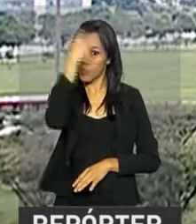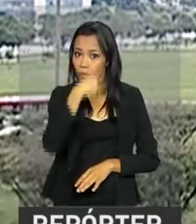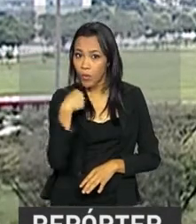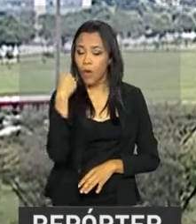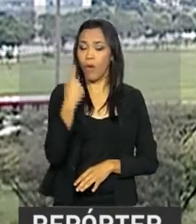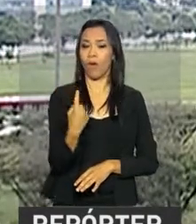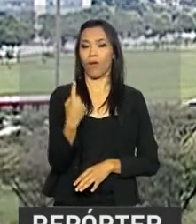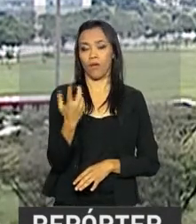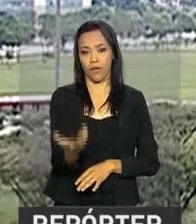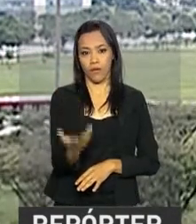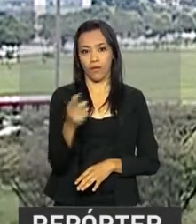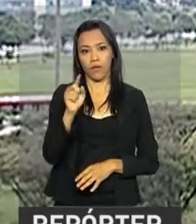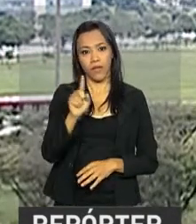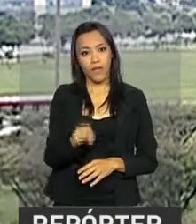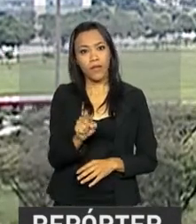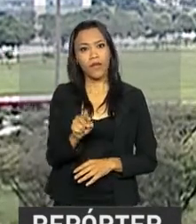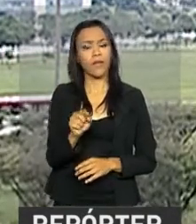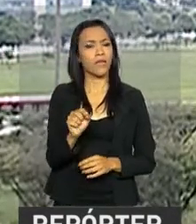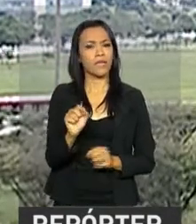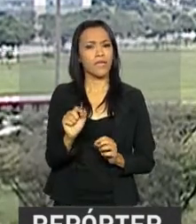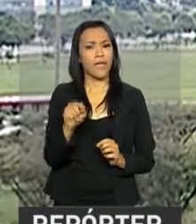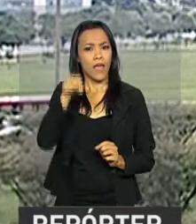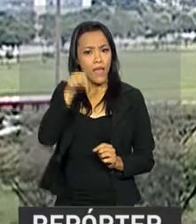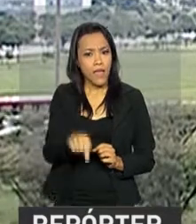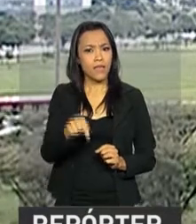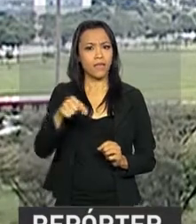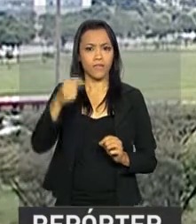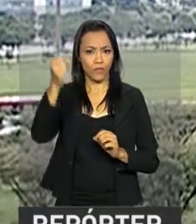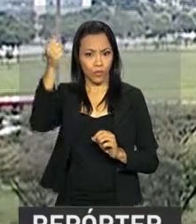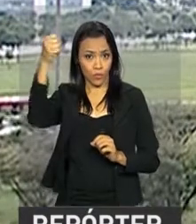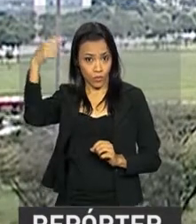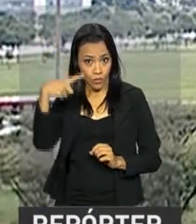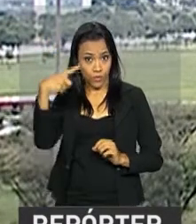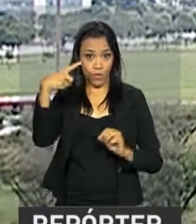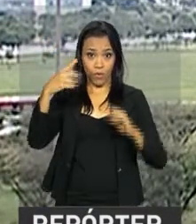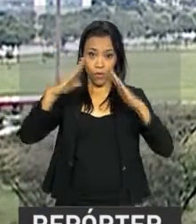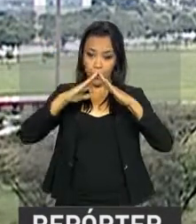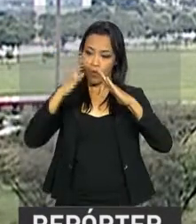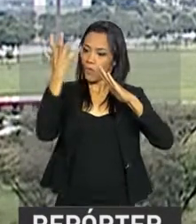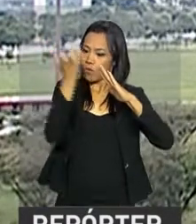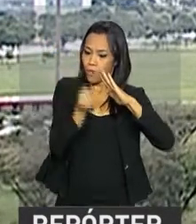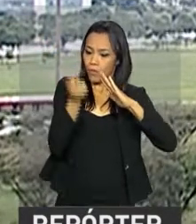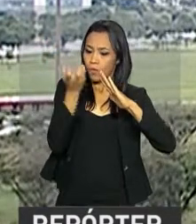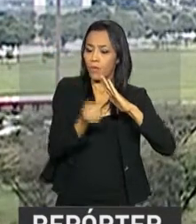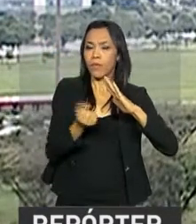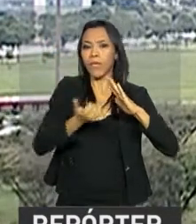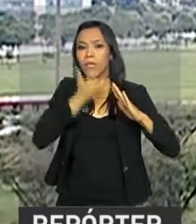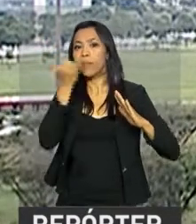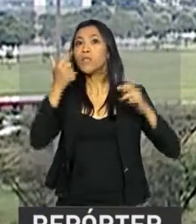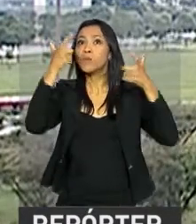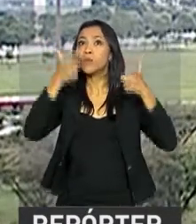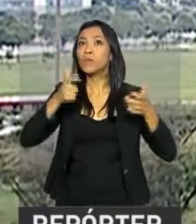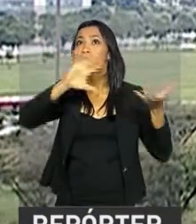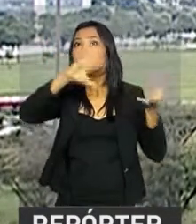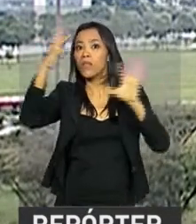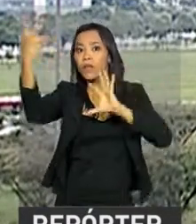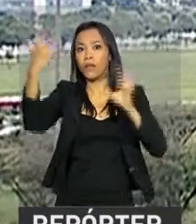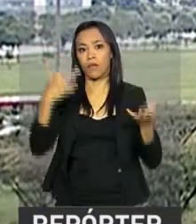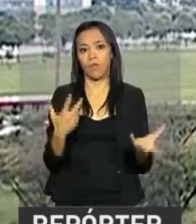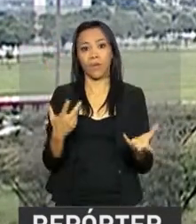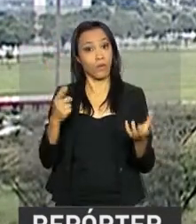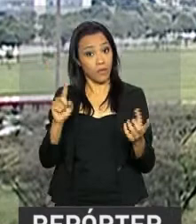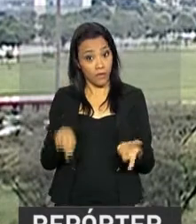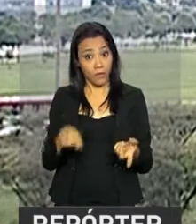horas quilowatts pico são diferentes porque esses da energia solar e como ela depende muito do clima do local onde a usina está instalada ela